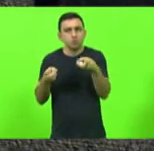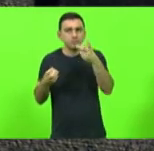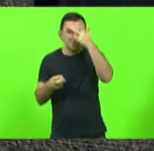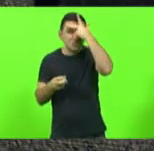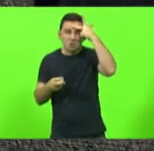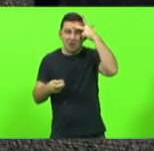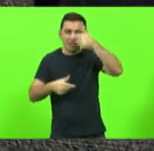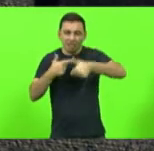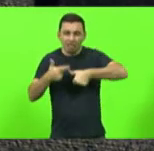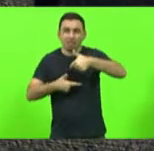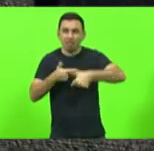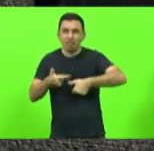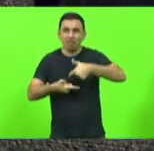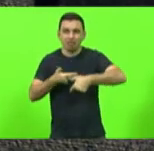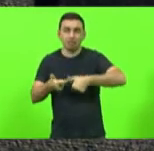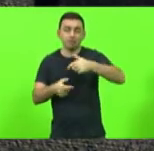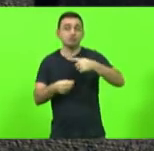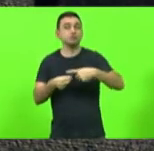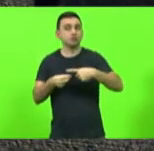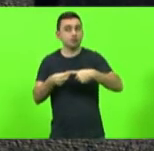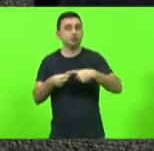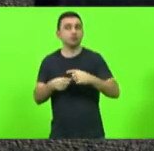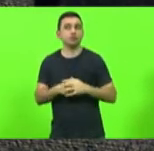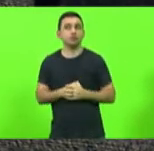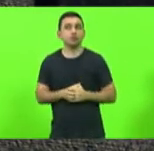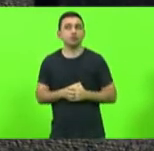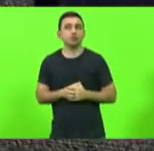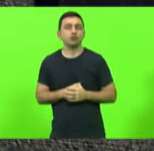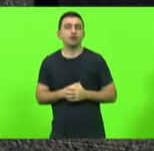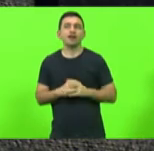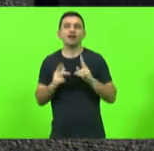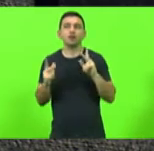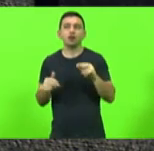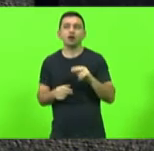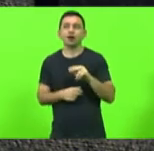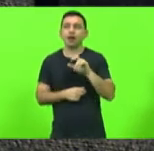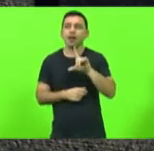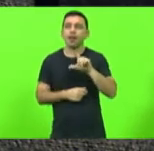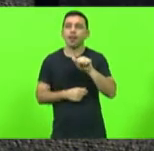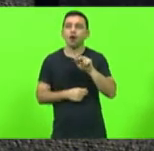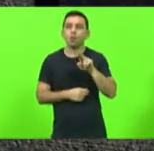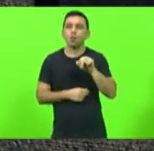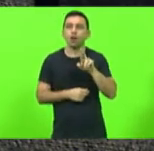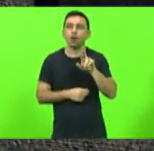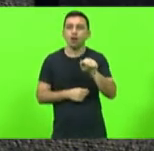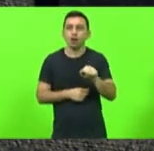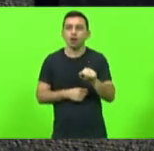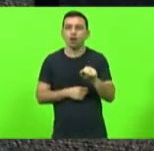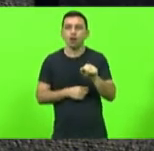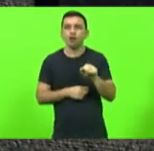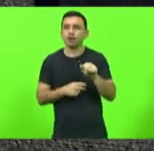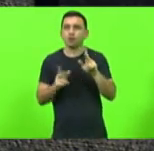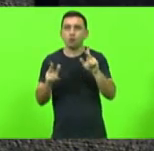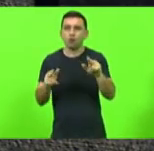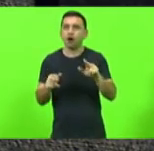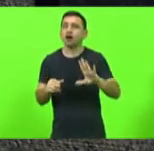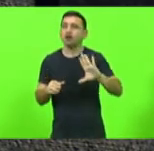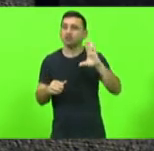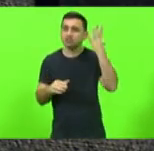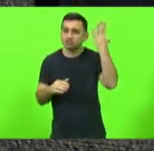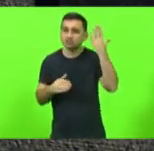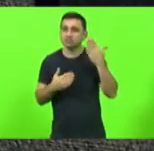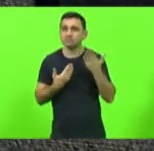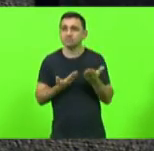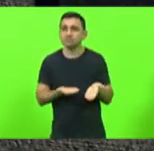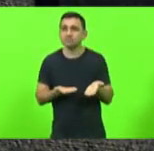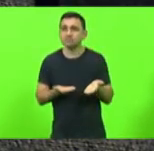das trabalhadoras da cidade. Como é o caso de ti, né, Laura? Cadê a Laura? Atingida pelo roubo que é a